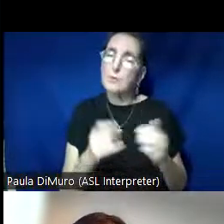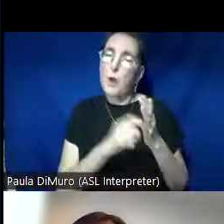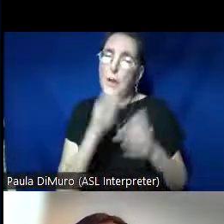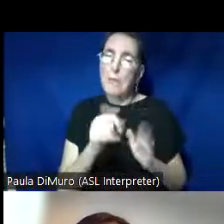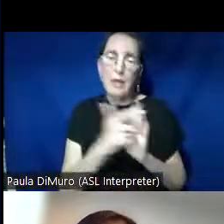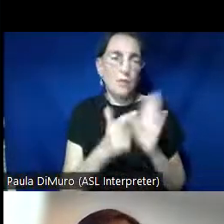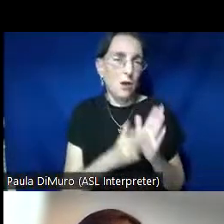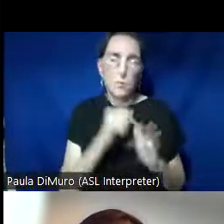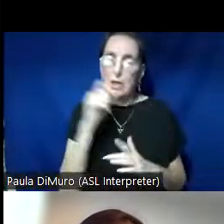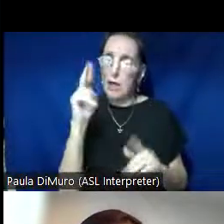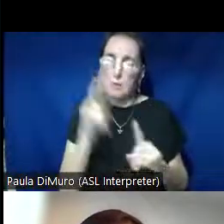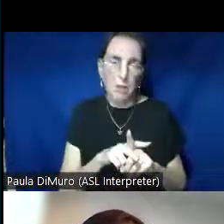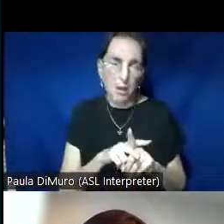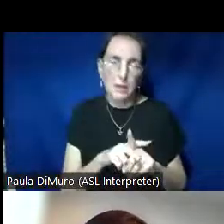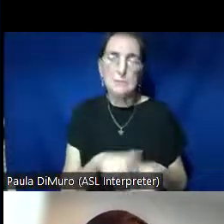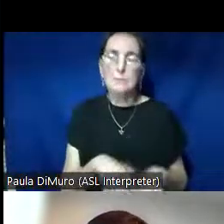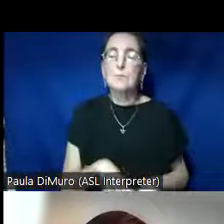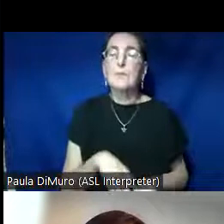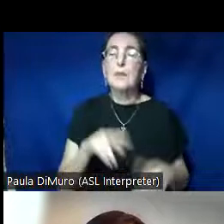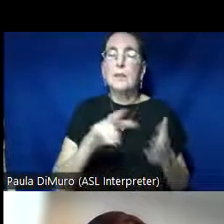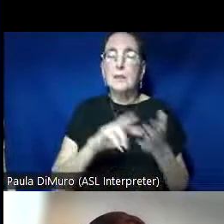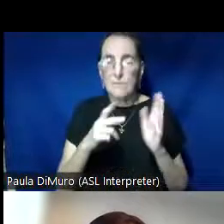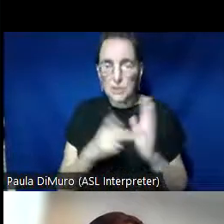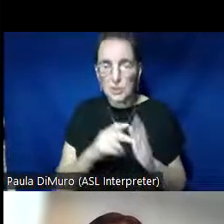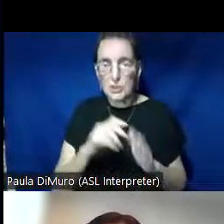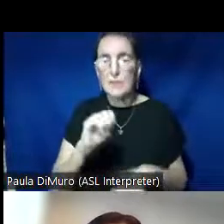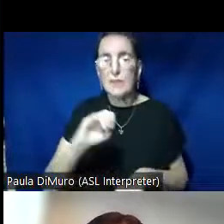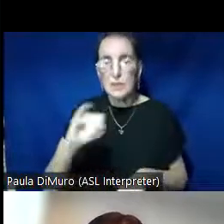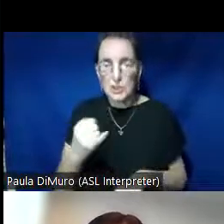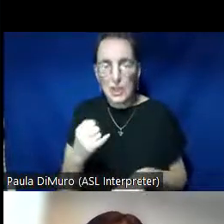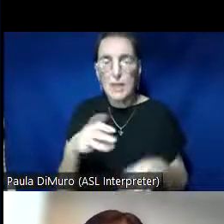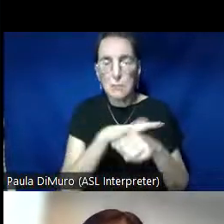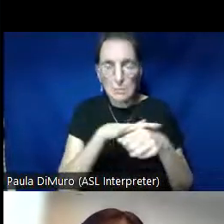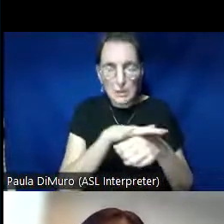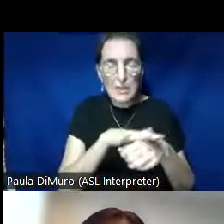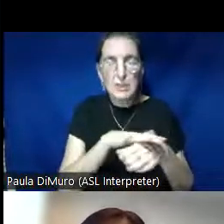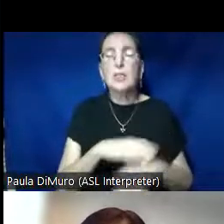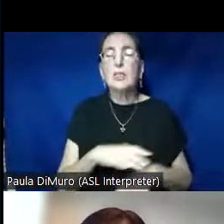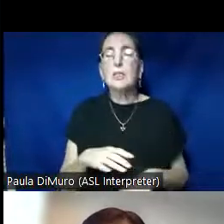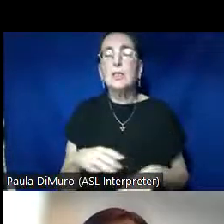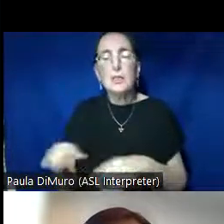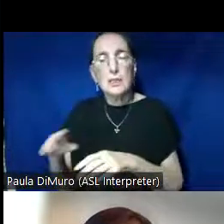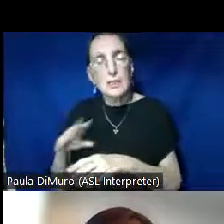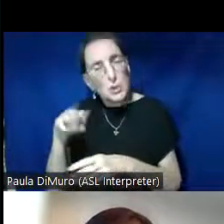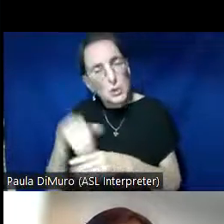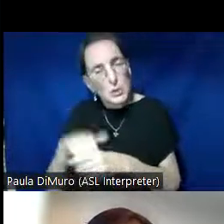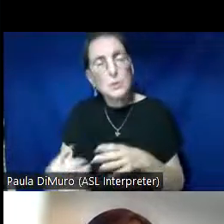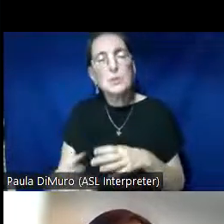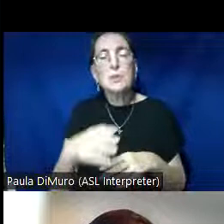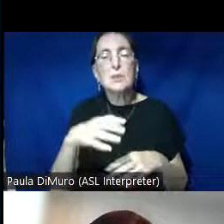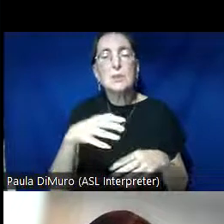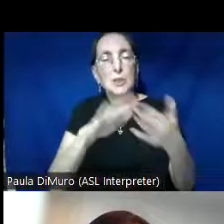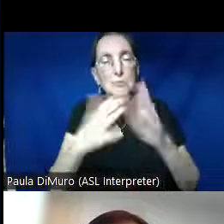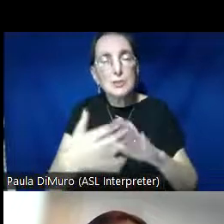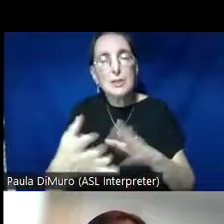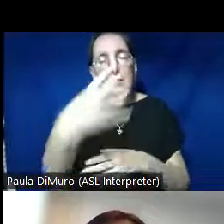Algumas formas de definição de população EJ tem impacto no trabalho de MEPA, determina nível